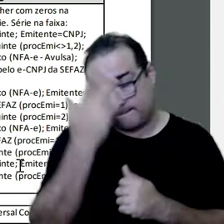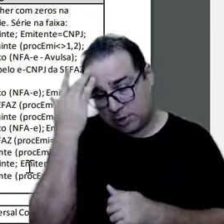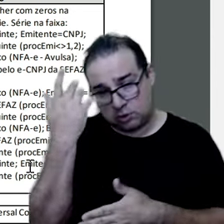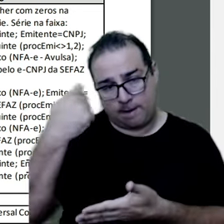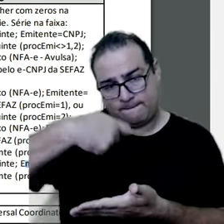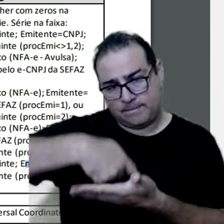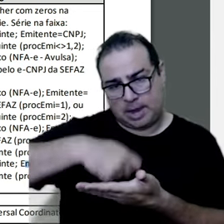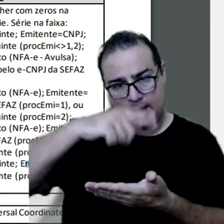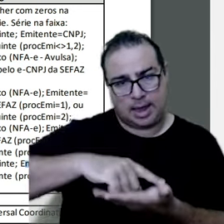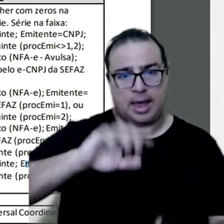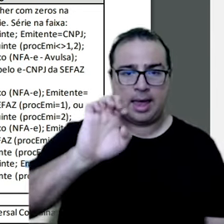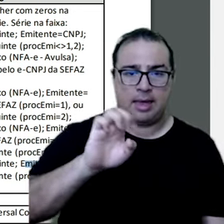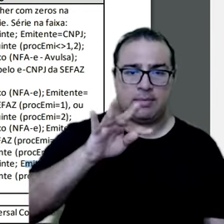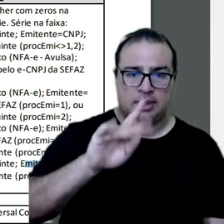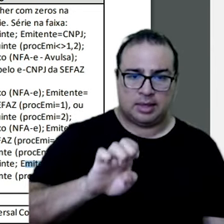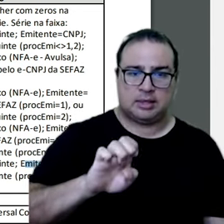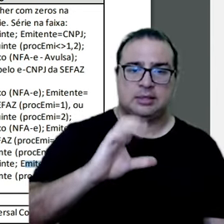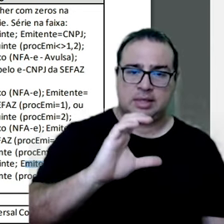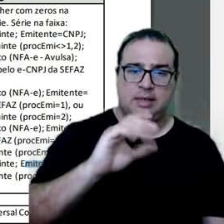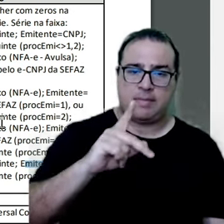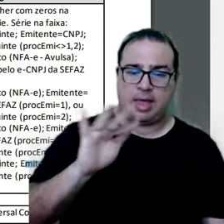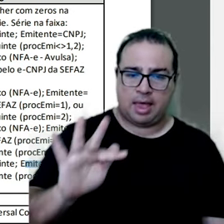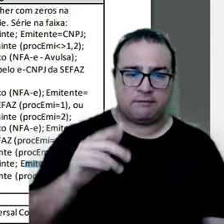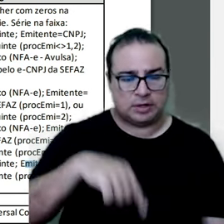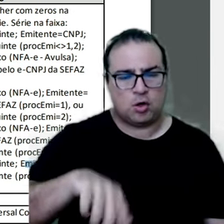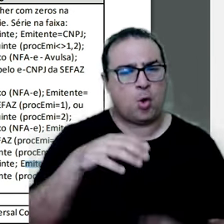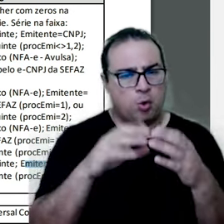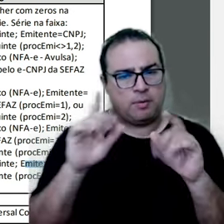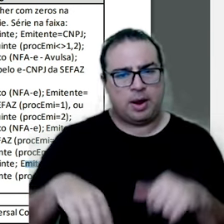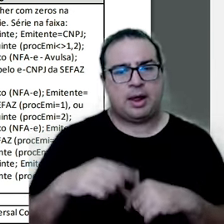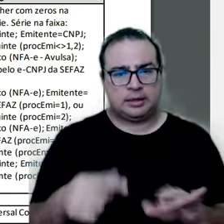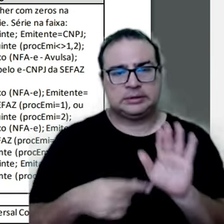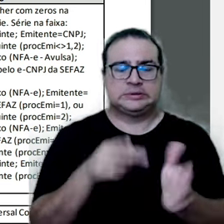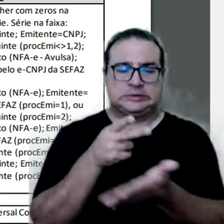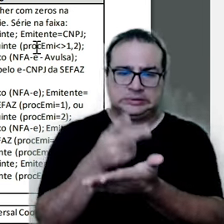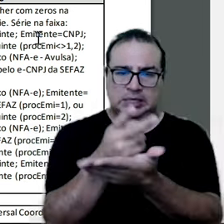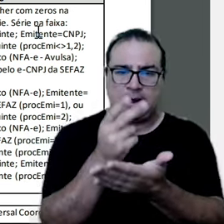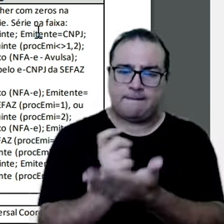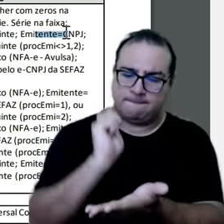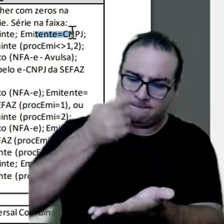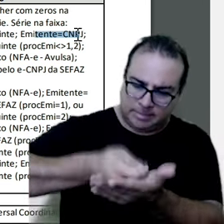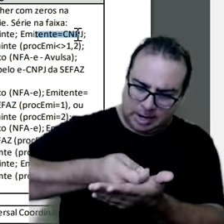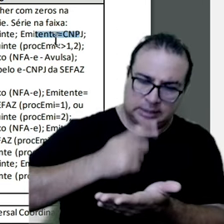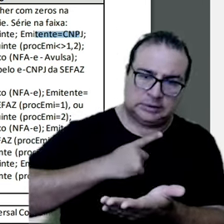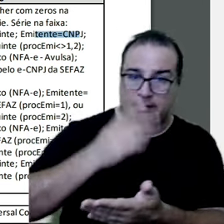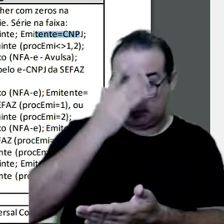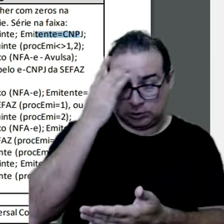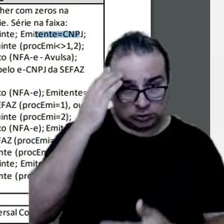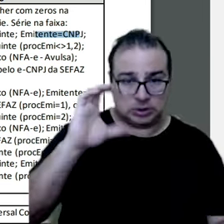contribuinte é emitente CPF no nosso caso o contribuinte sempre ele é emitente